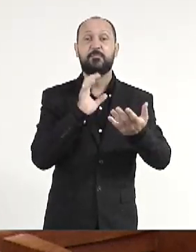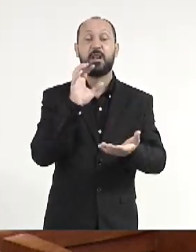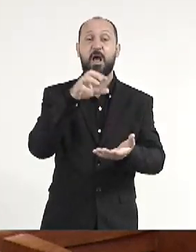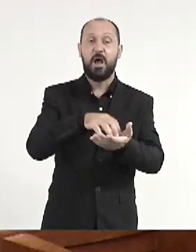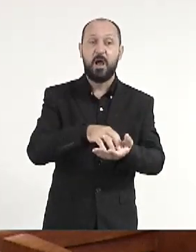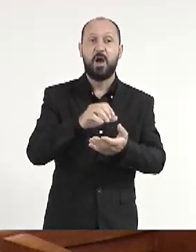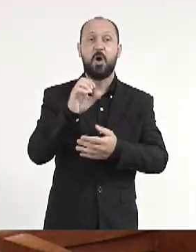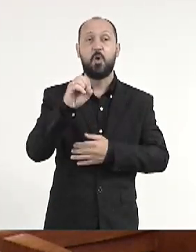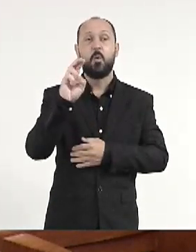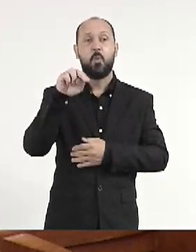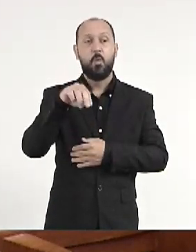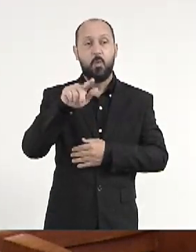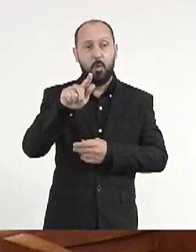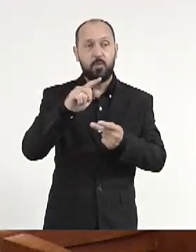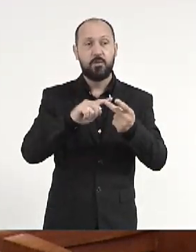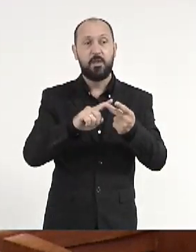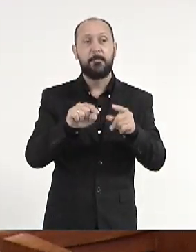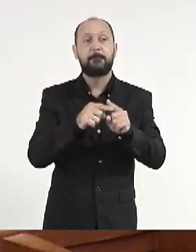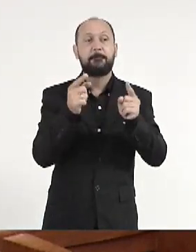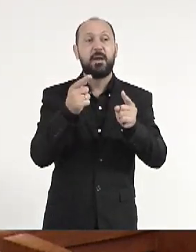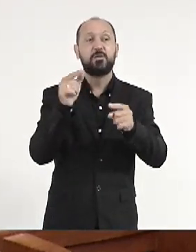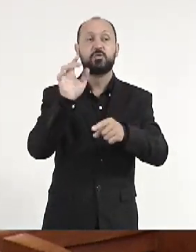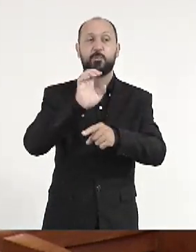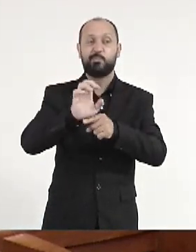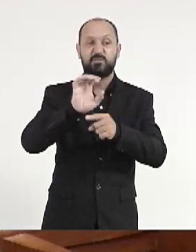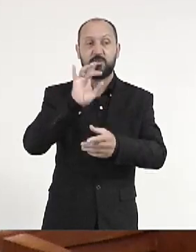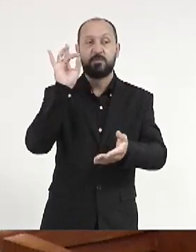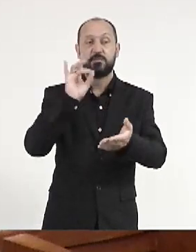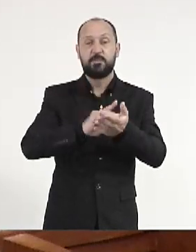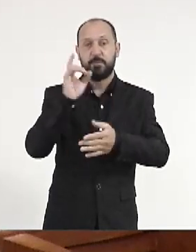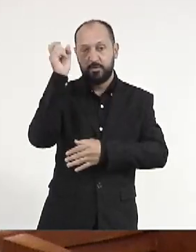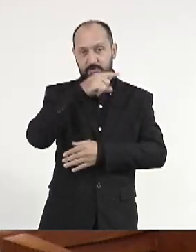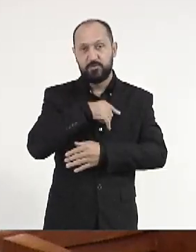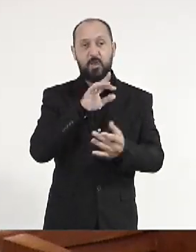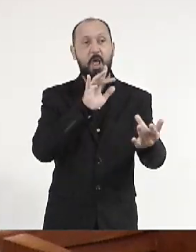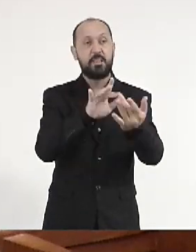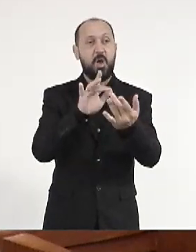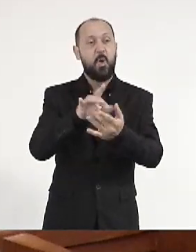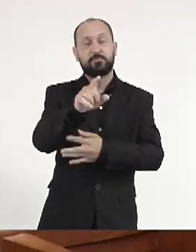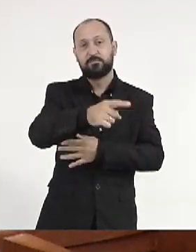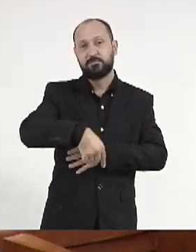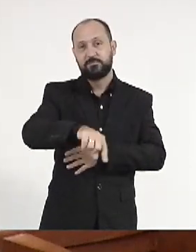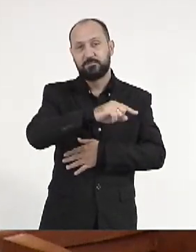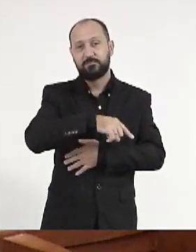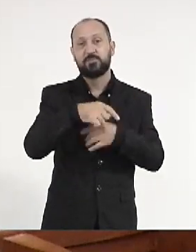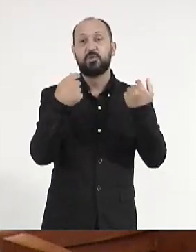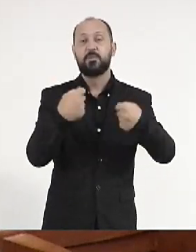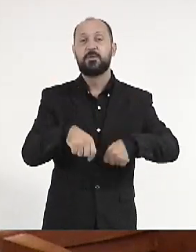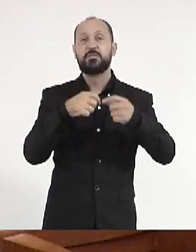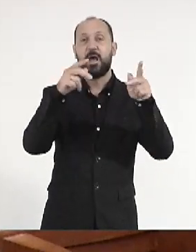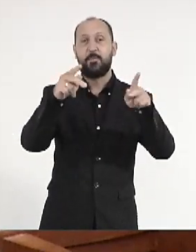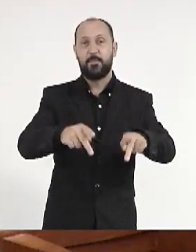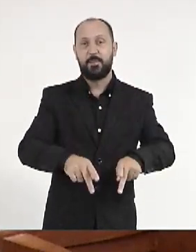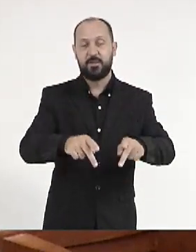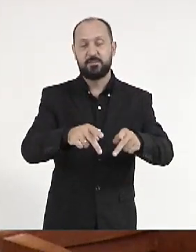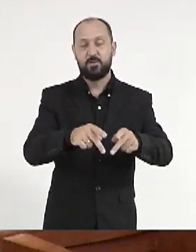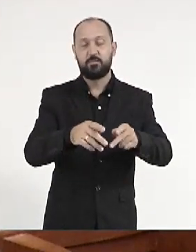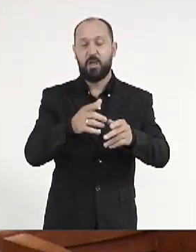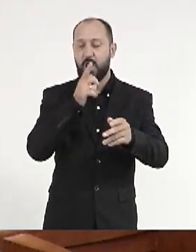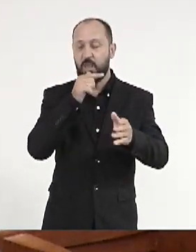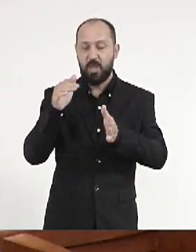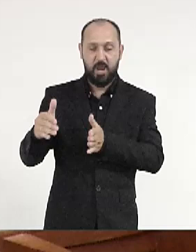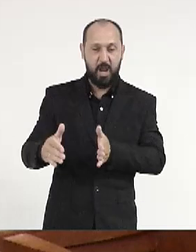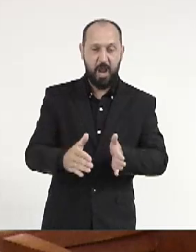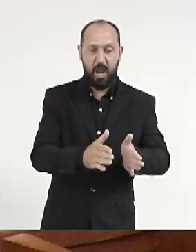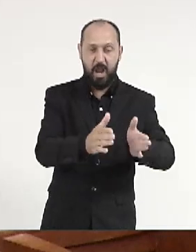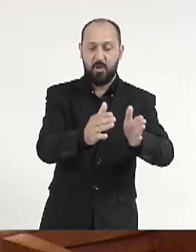por organizações sociais, mas que o Estado tem uma dificuldade de estar presente nas necessidades da população ribeirinha.